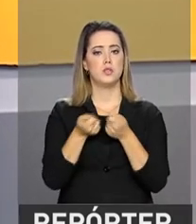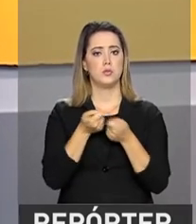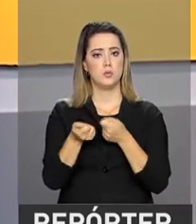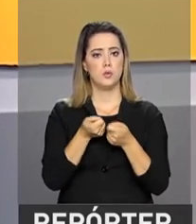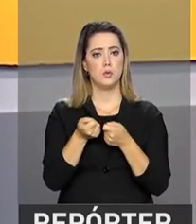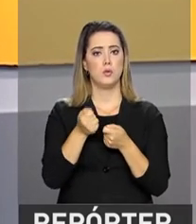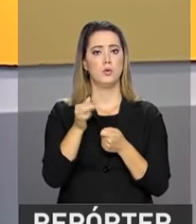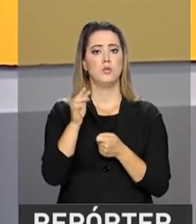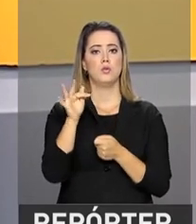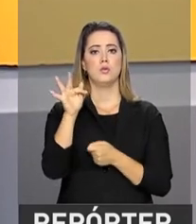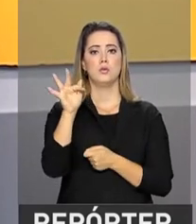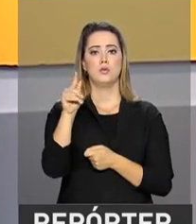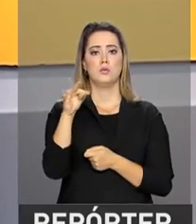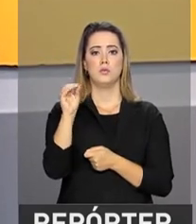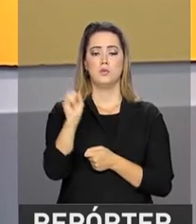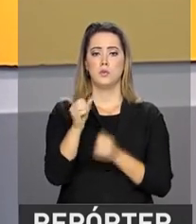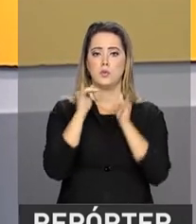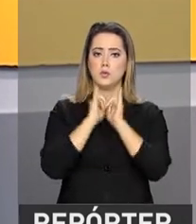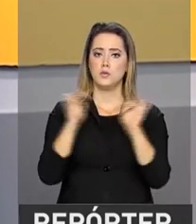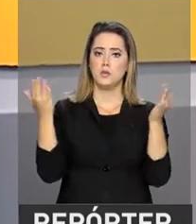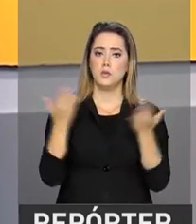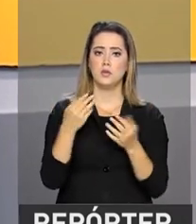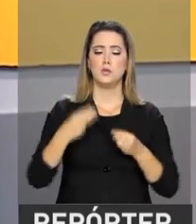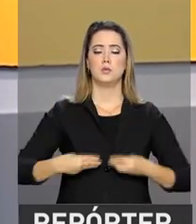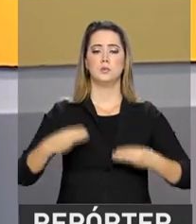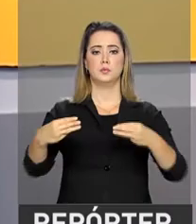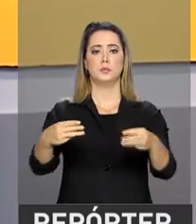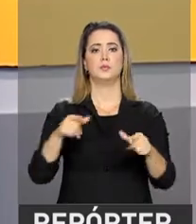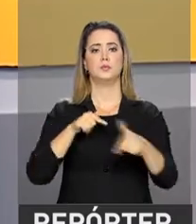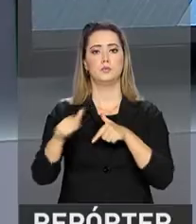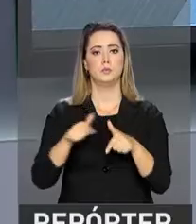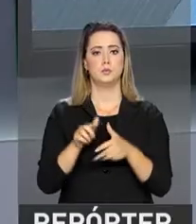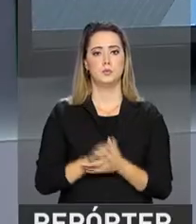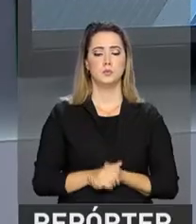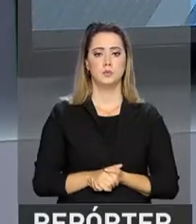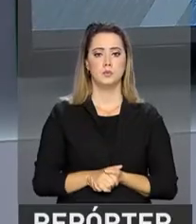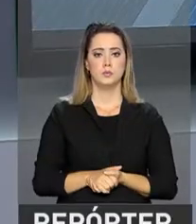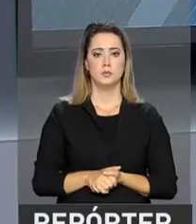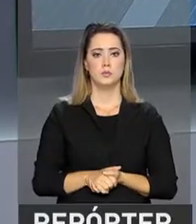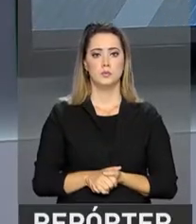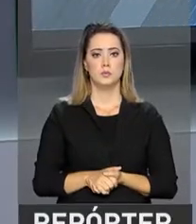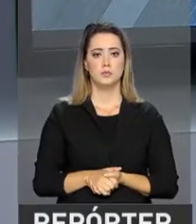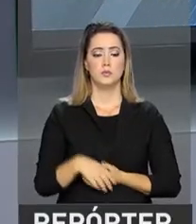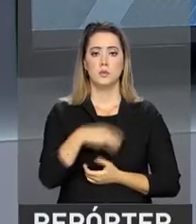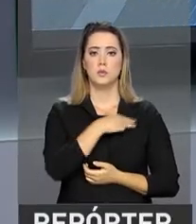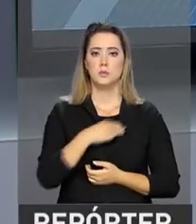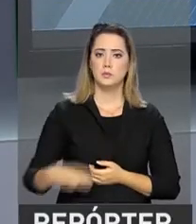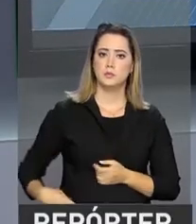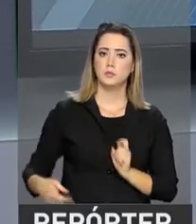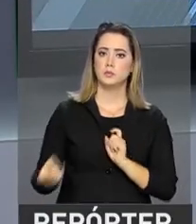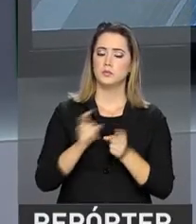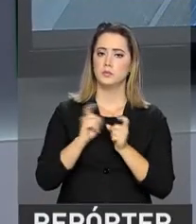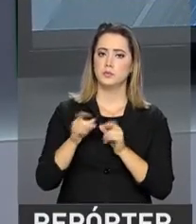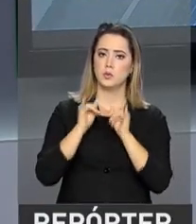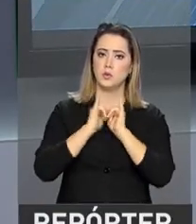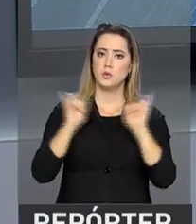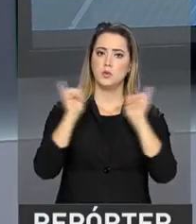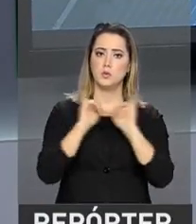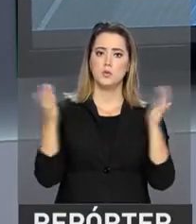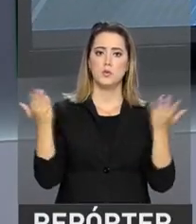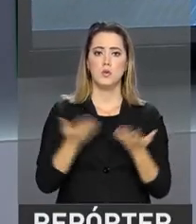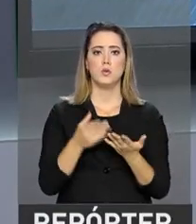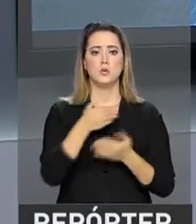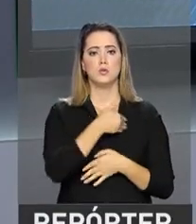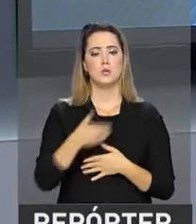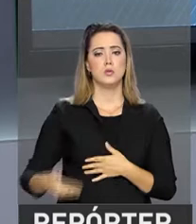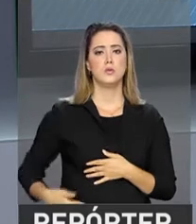fgts foram divulgados hoje pelo ministério do trabalho o ministro da fazenda e henrique meirelles anunciou hoje que o